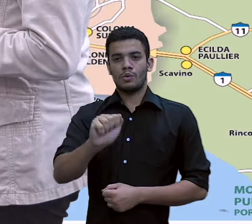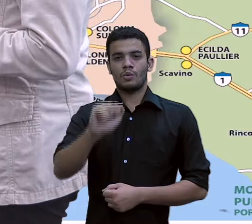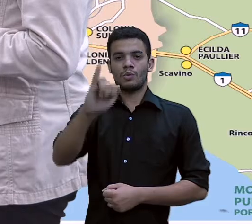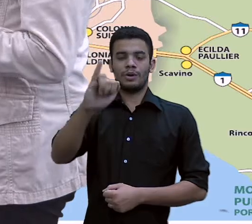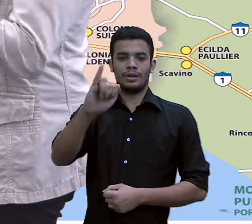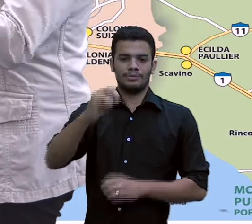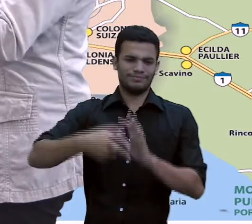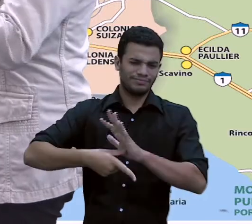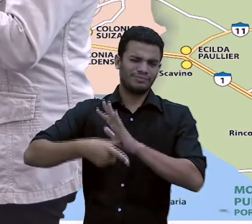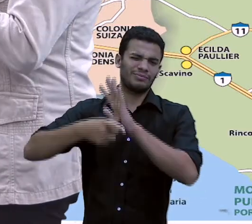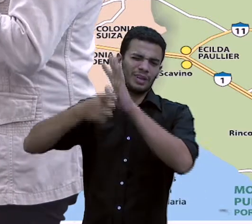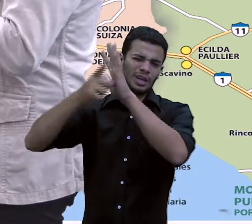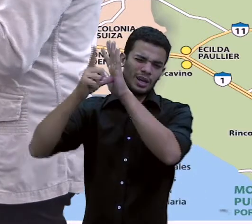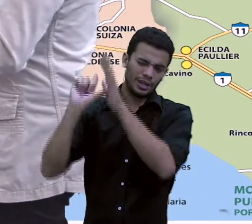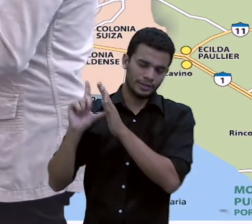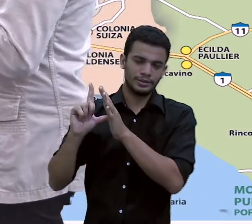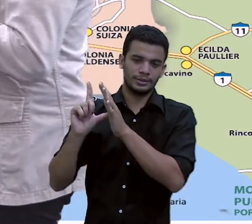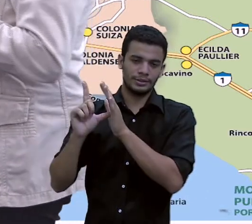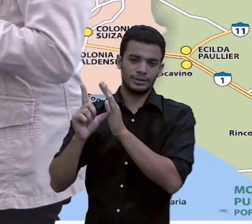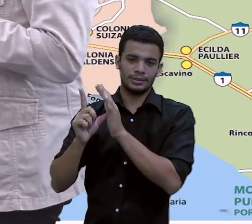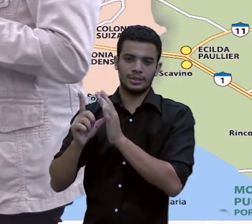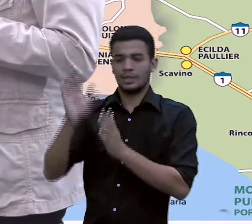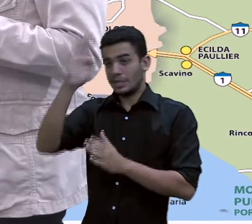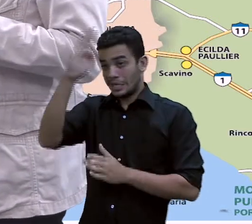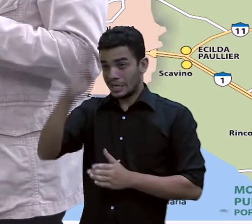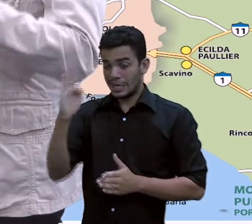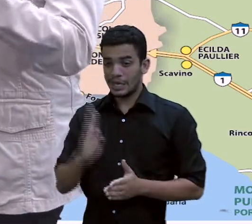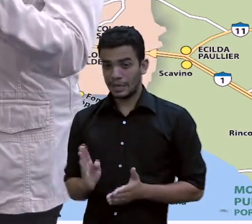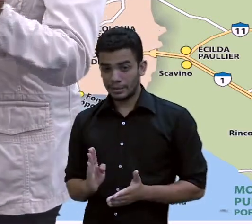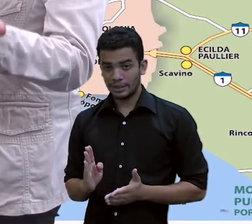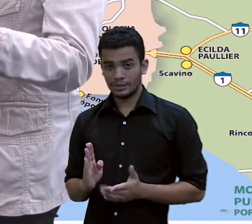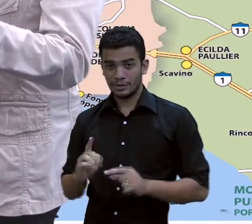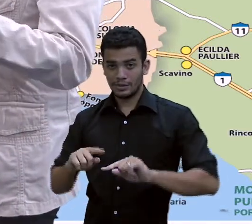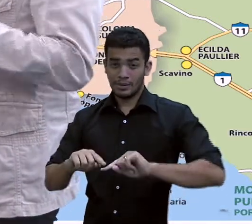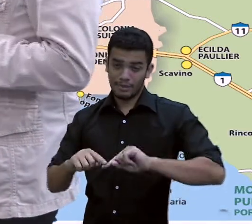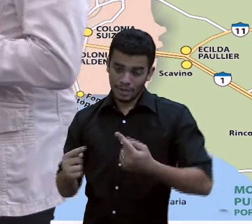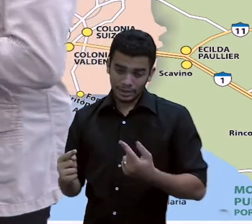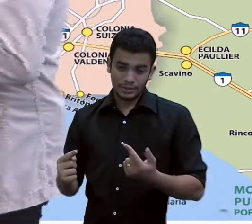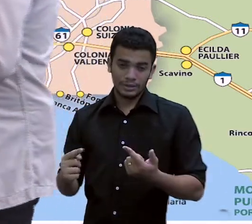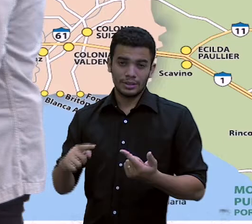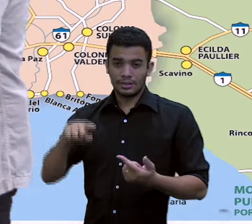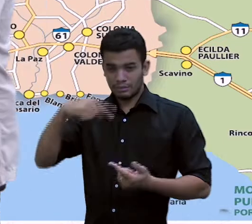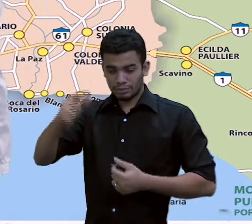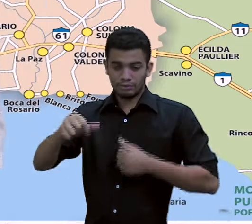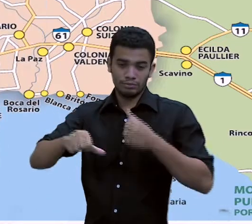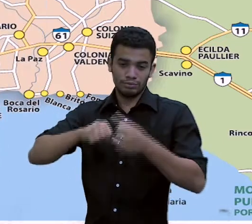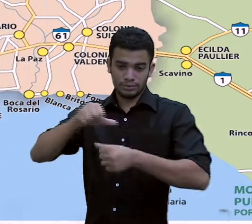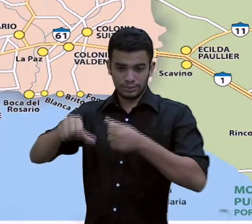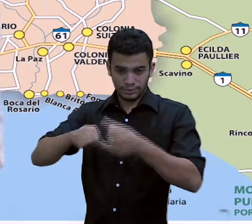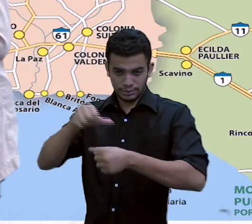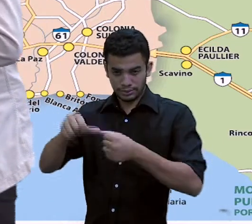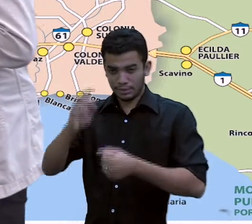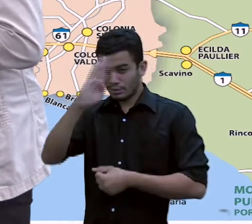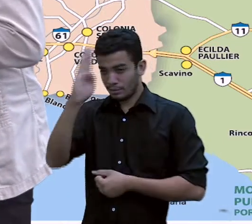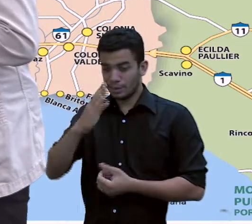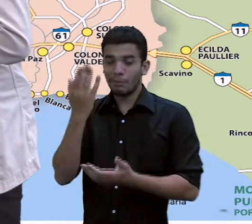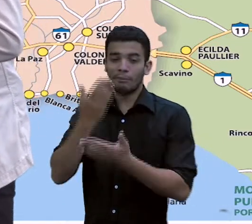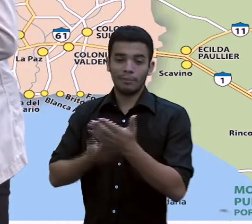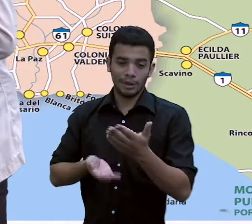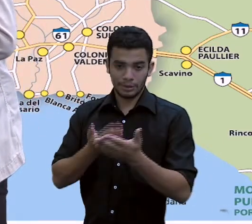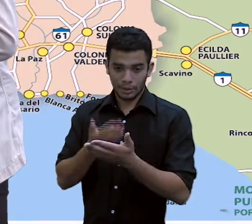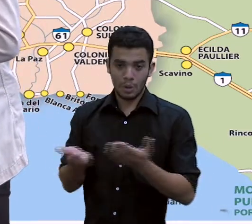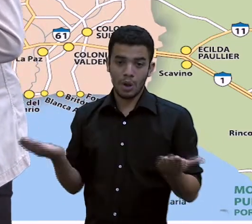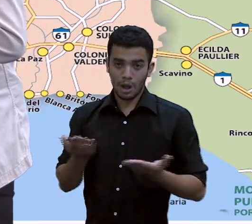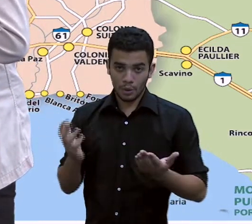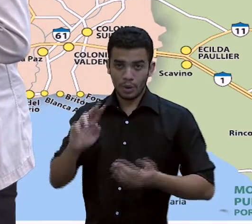ao Brasil e também foi disputado pelos espanhóis e pelos portugueses, e principalmente aqui, ó, a